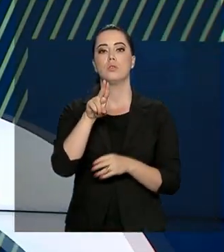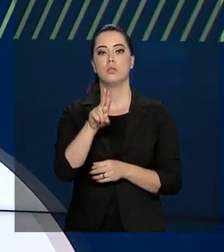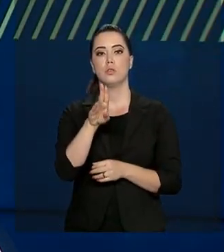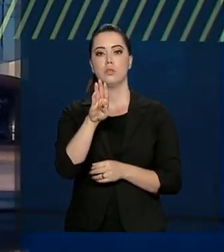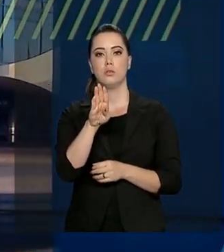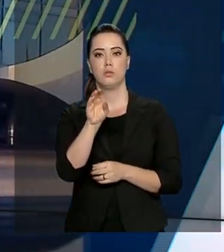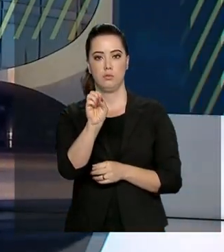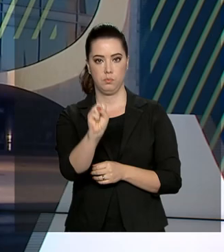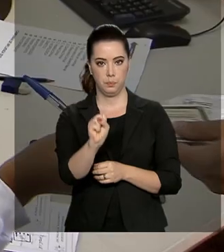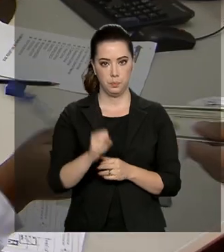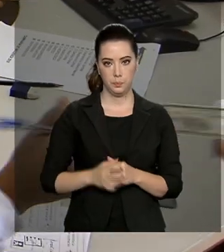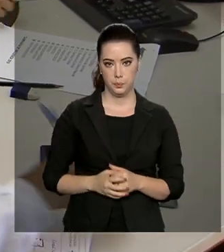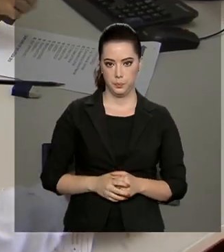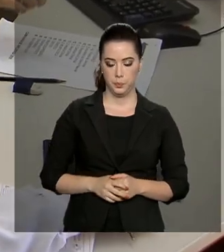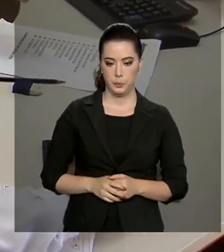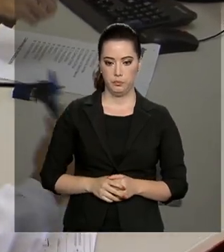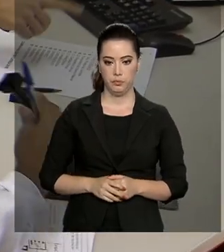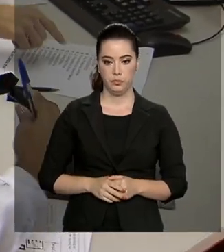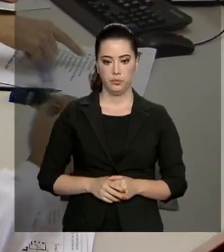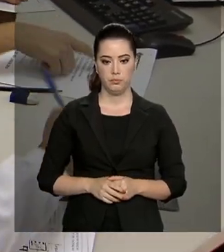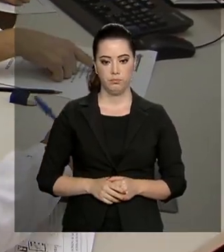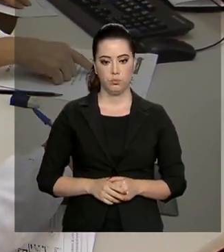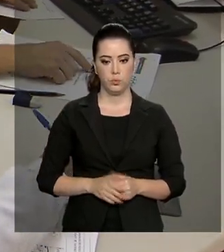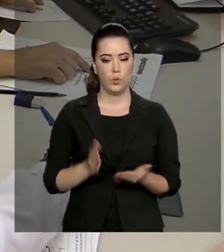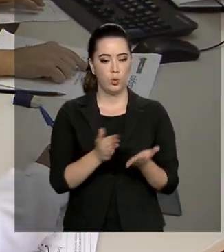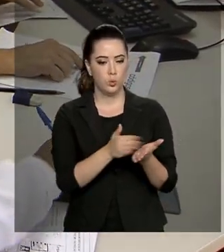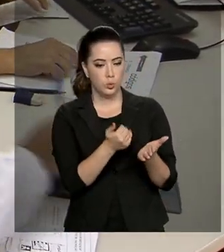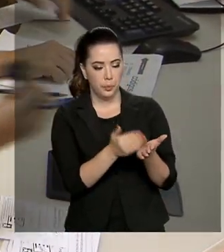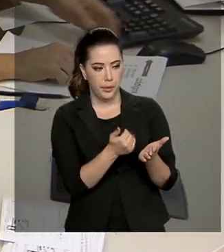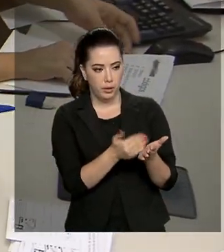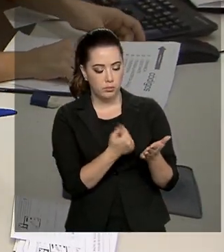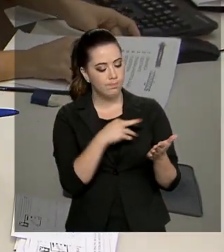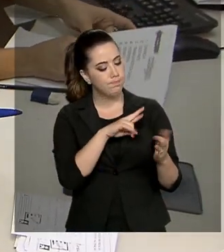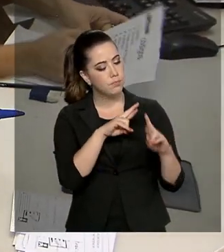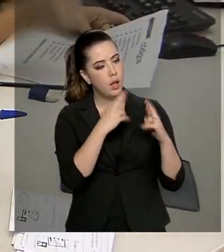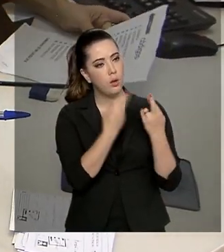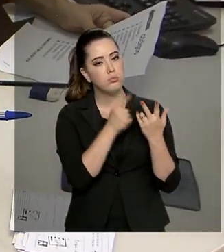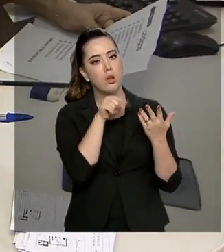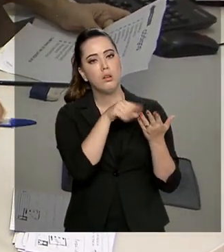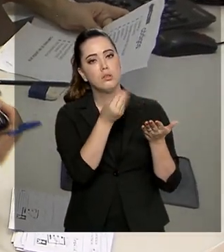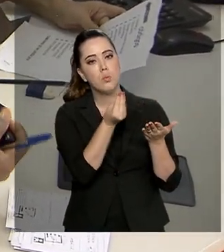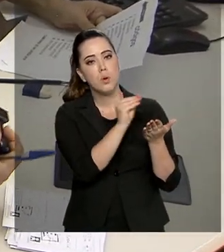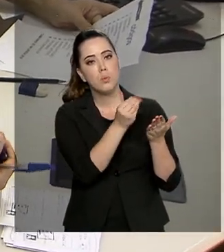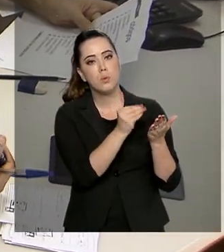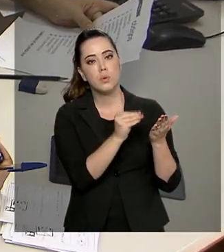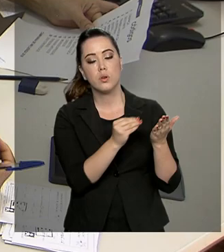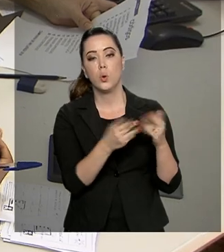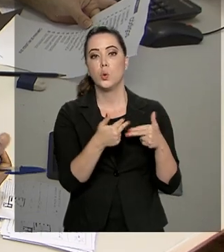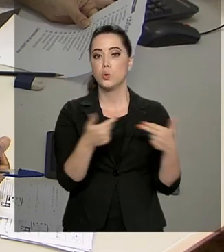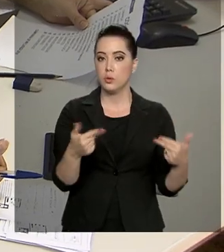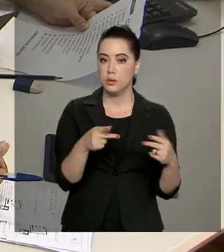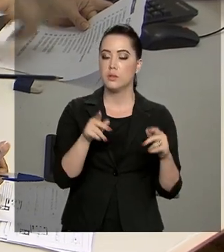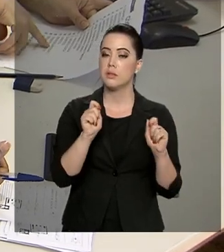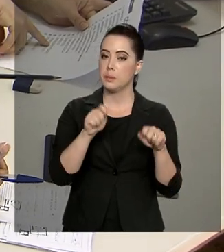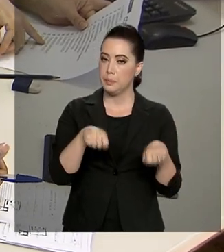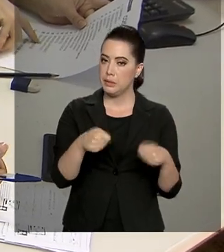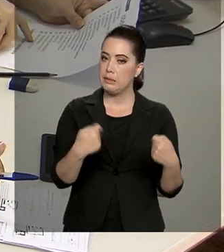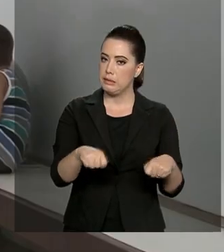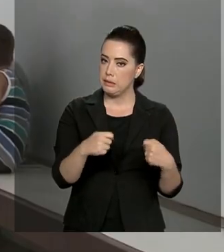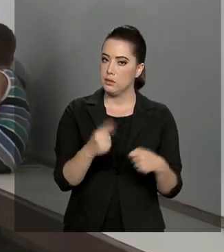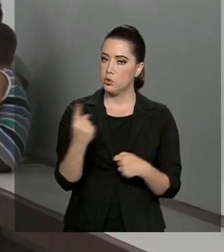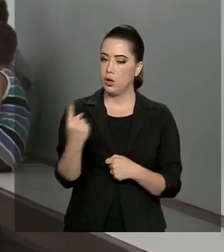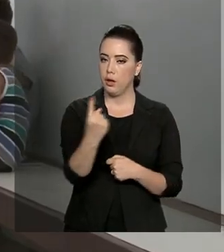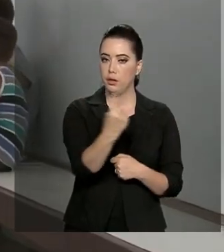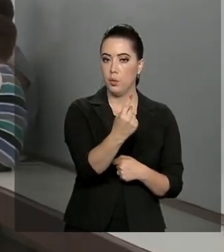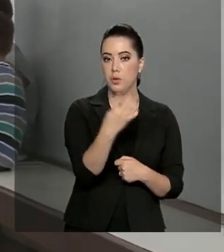saúde. O documento reúne a lista de serviços clínicos encontrados em cada uma